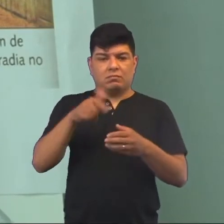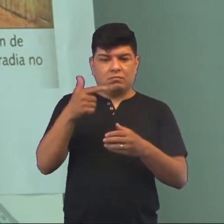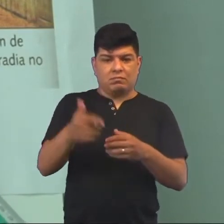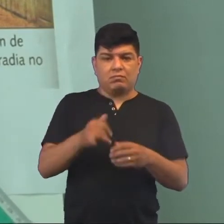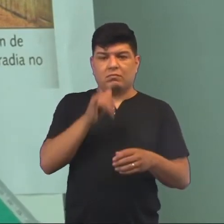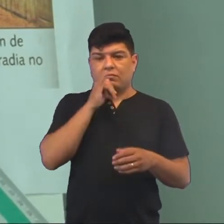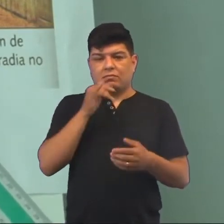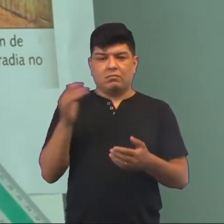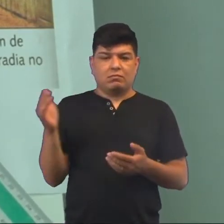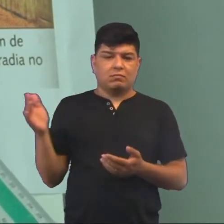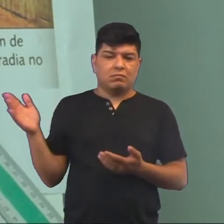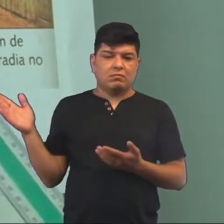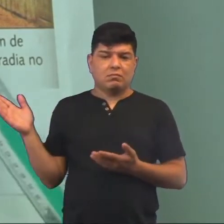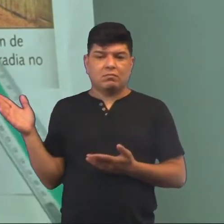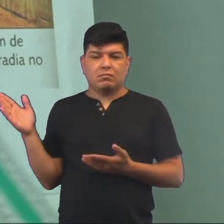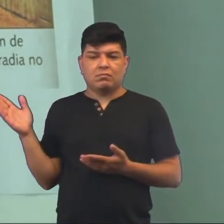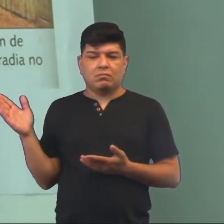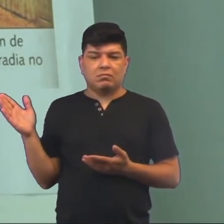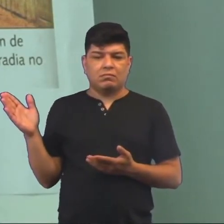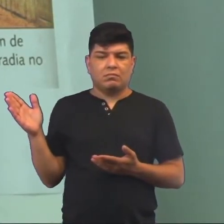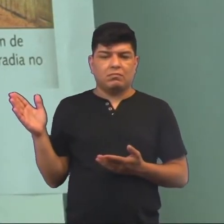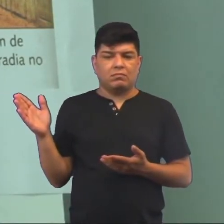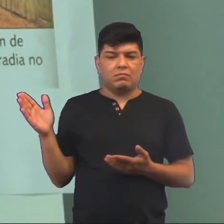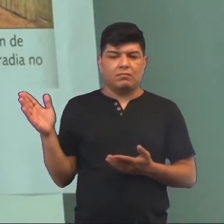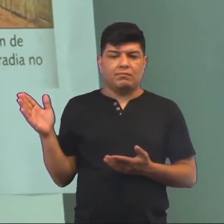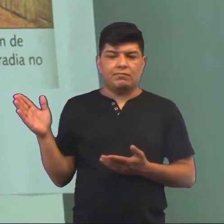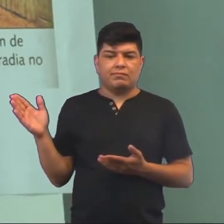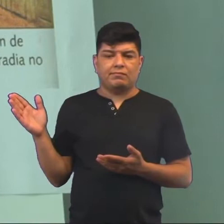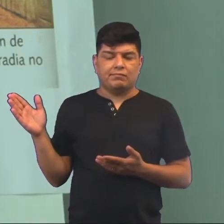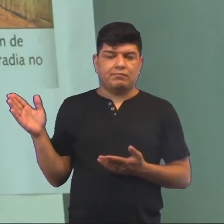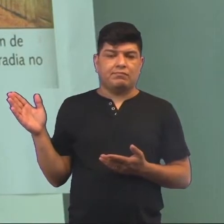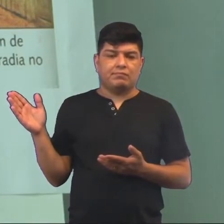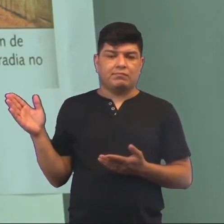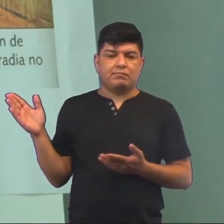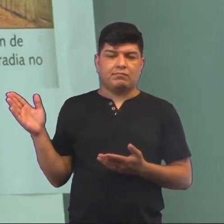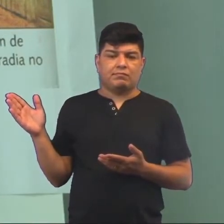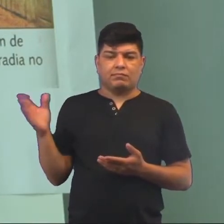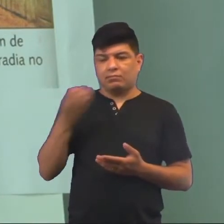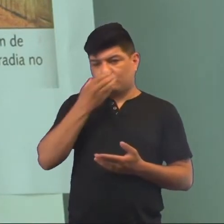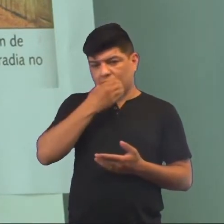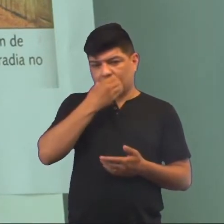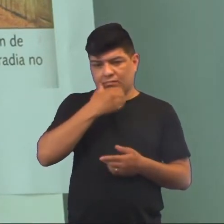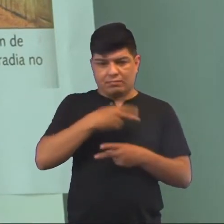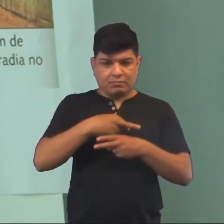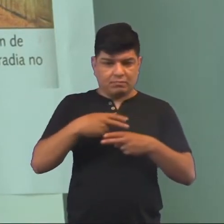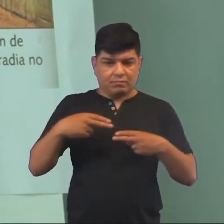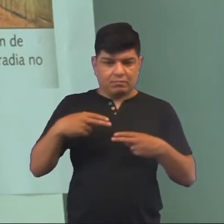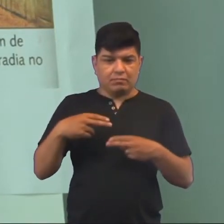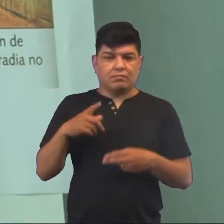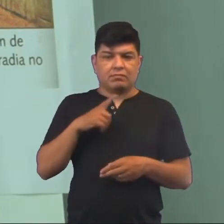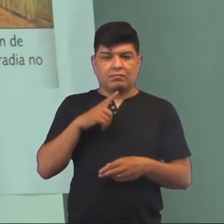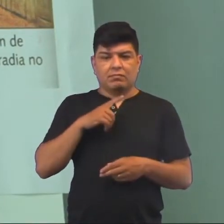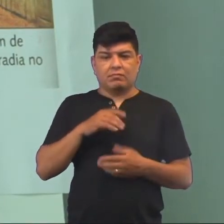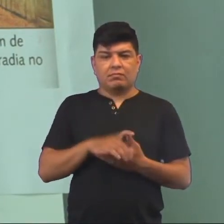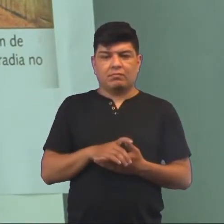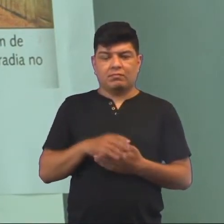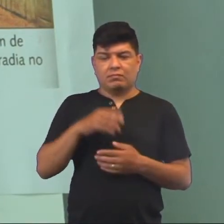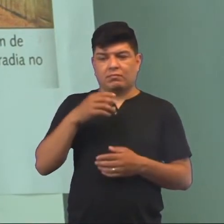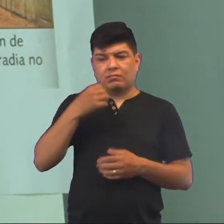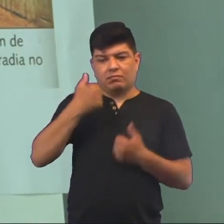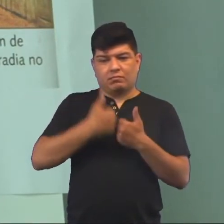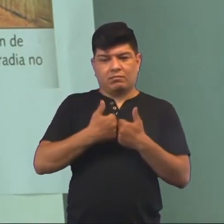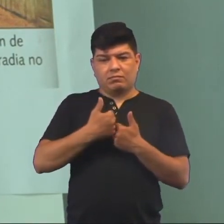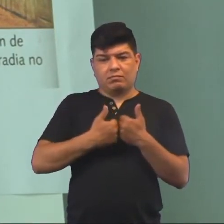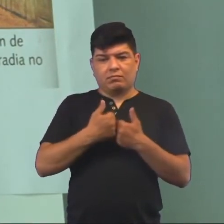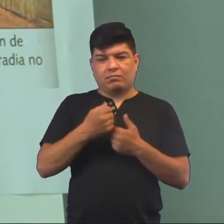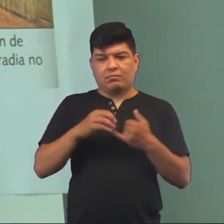corte, empacotamento, etc. A gente vai ver alguns exemplos aqui, ó. Temos as frutas, tá? tem aqui o